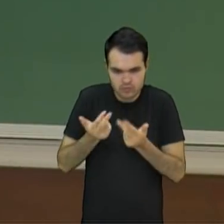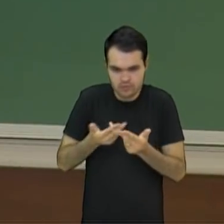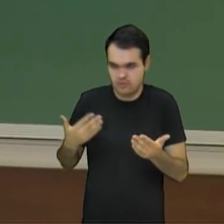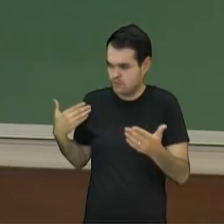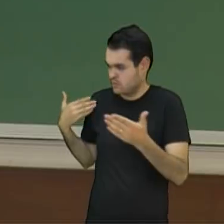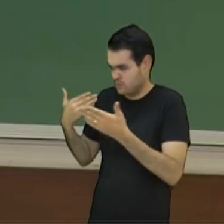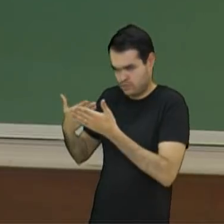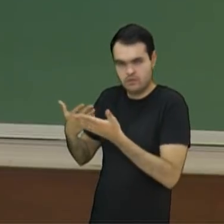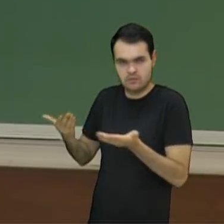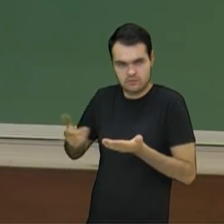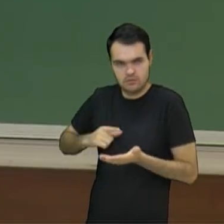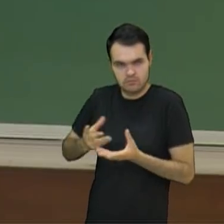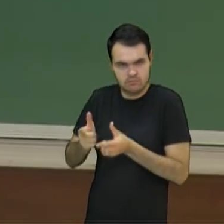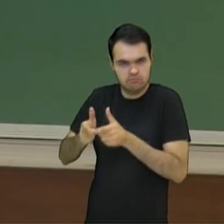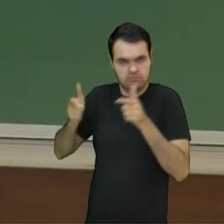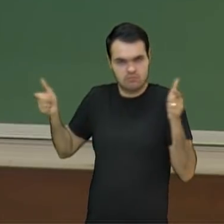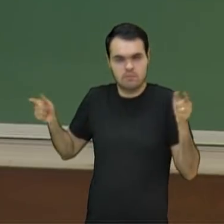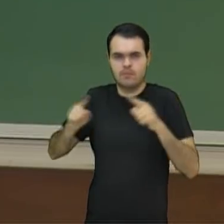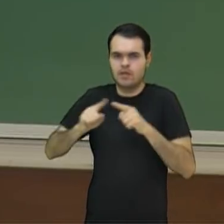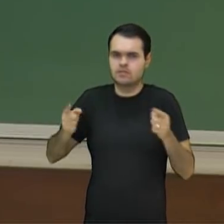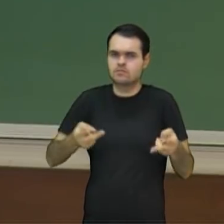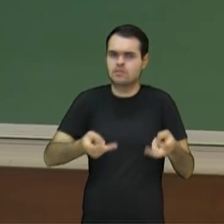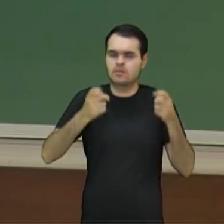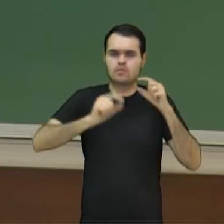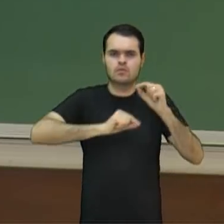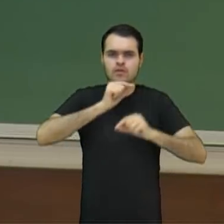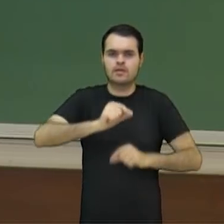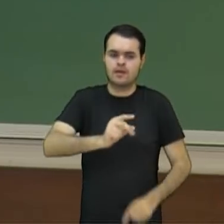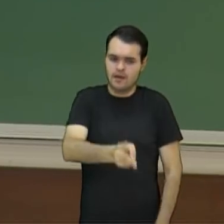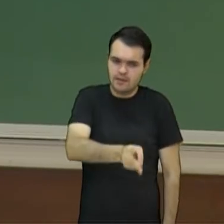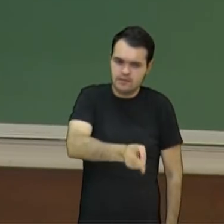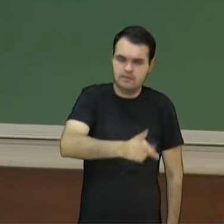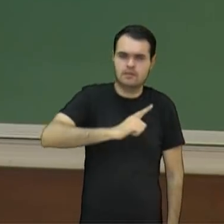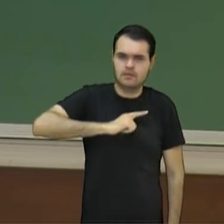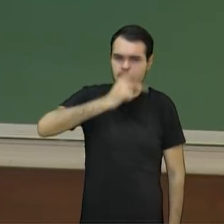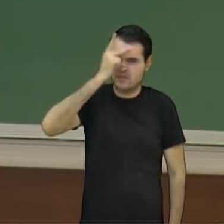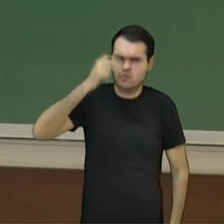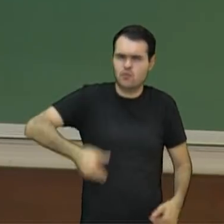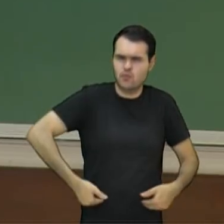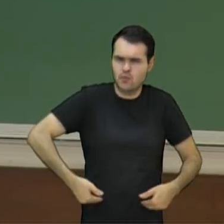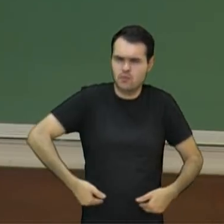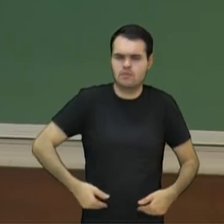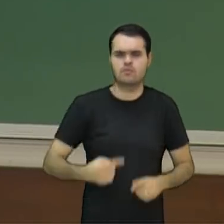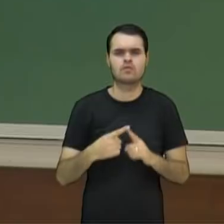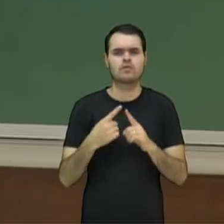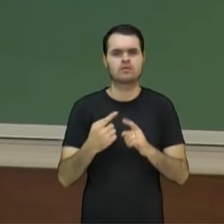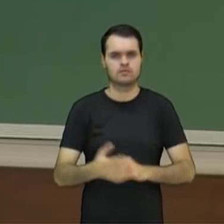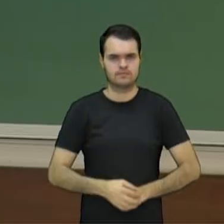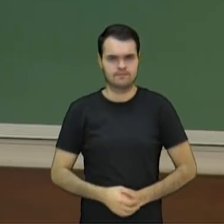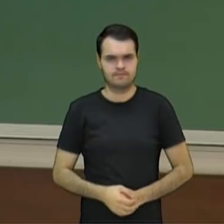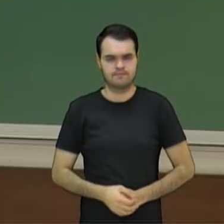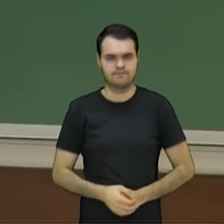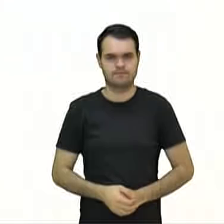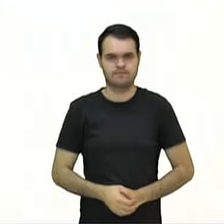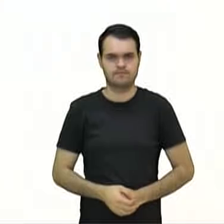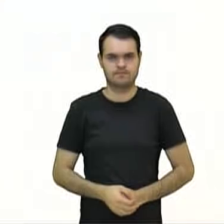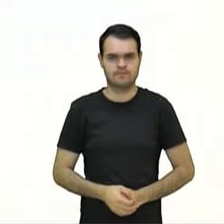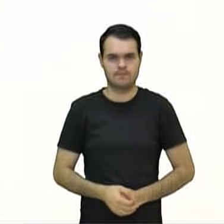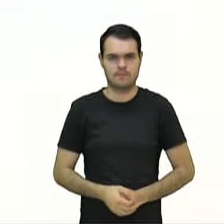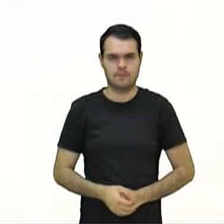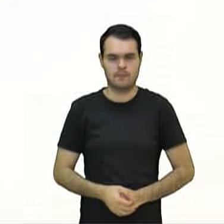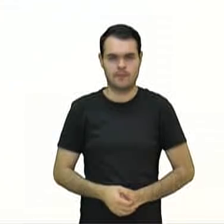agora recentes, a gente percebe que ainda existem pessoas passando fome? Bom, a